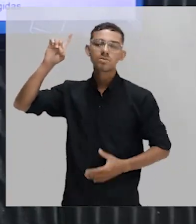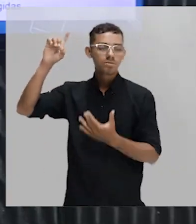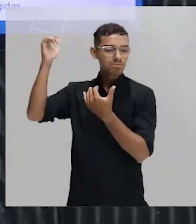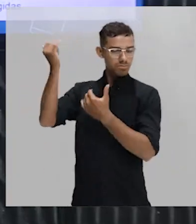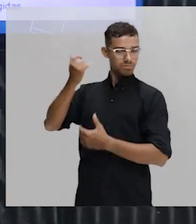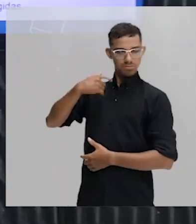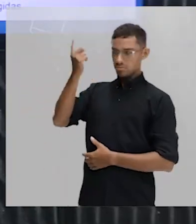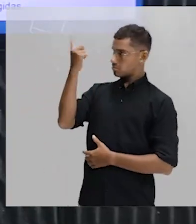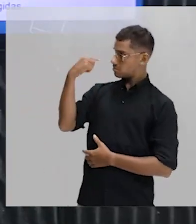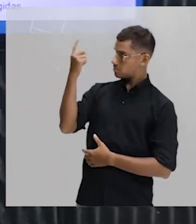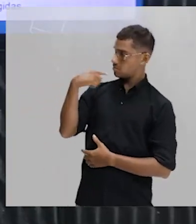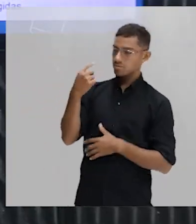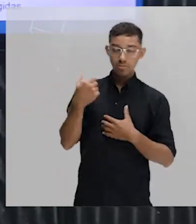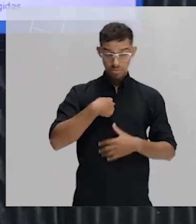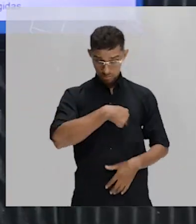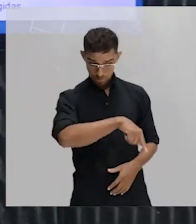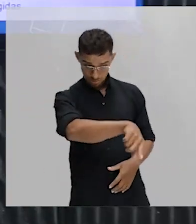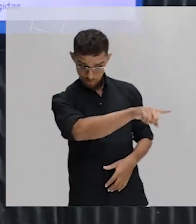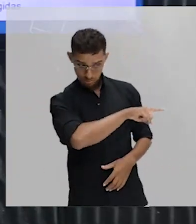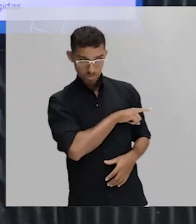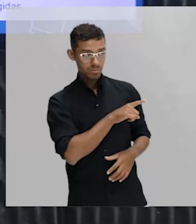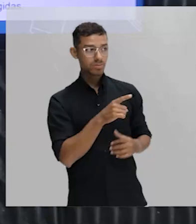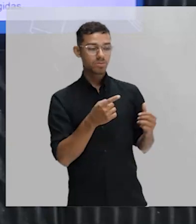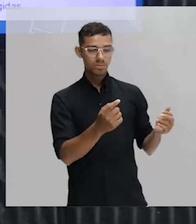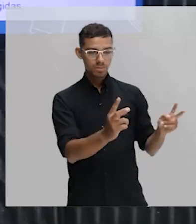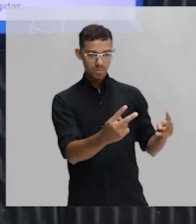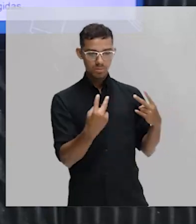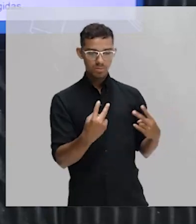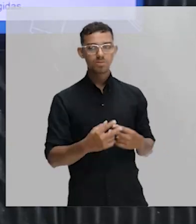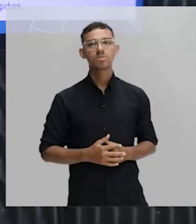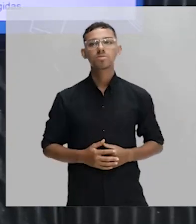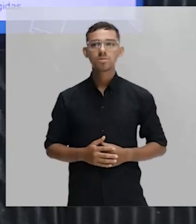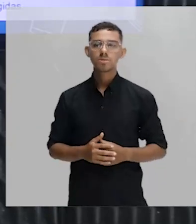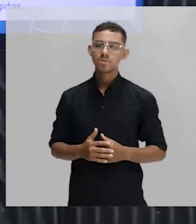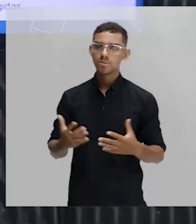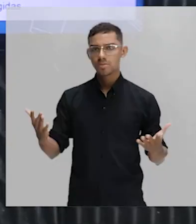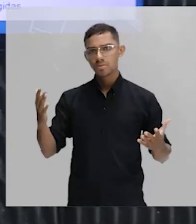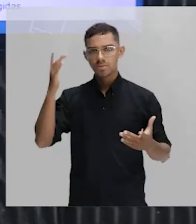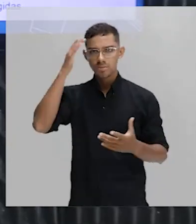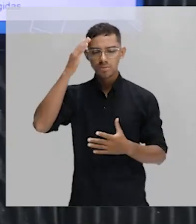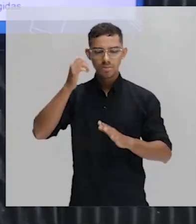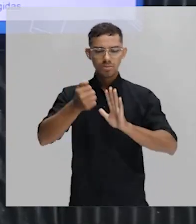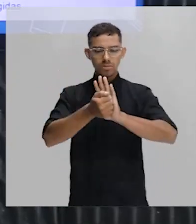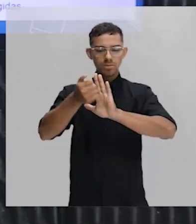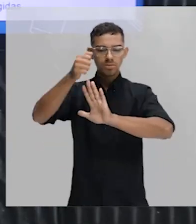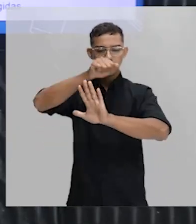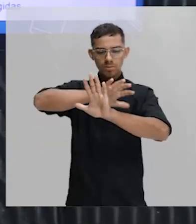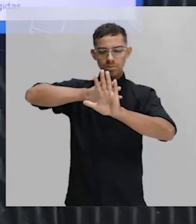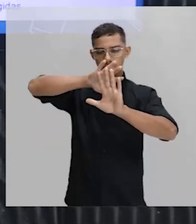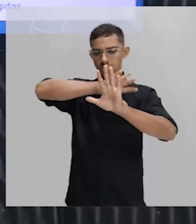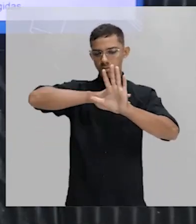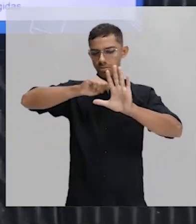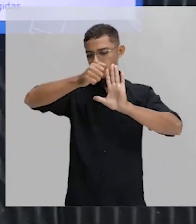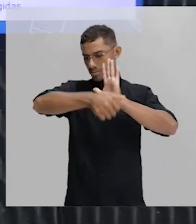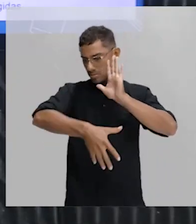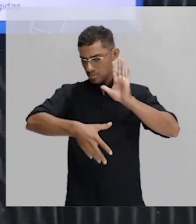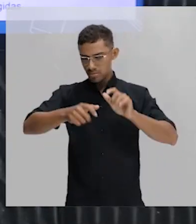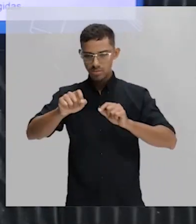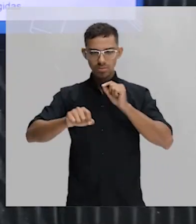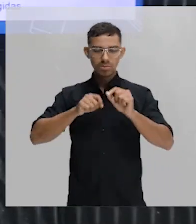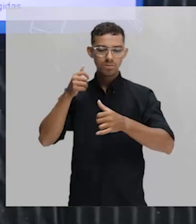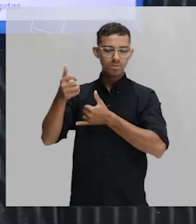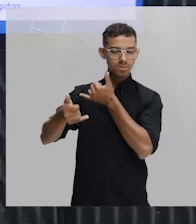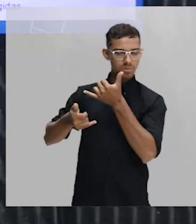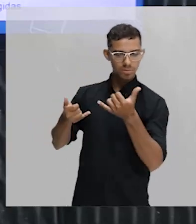Deus mandou eu fazer isso para vocês, que estão me vendo. Tá dando para entender a metáfora e a brincadeira? Bom, para que